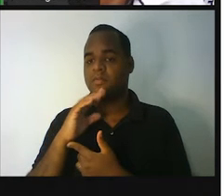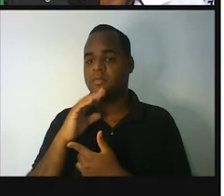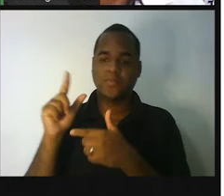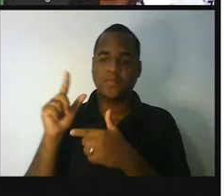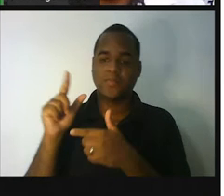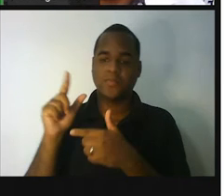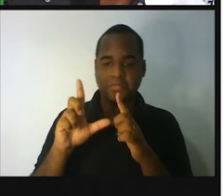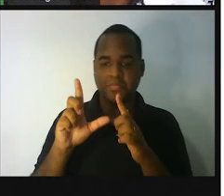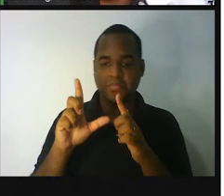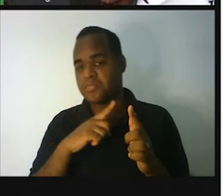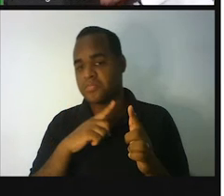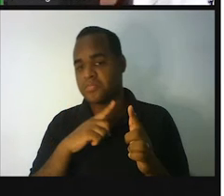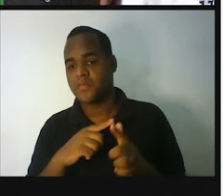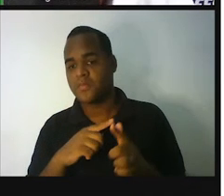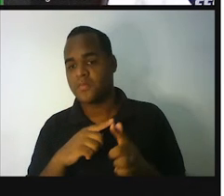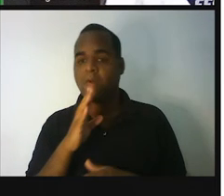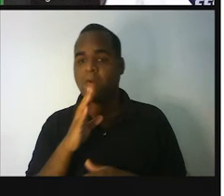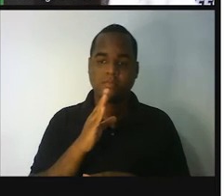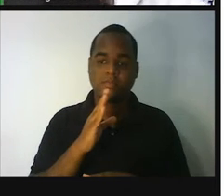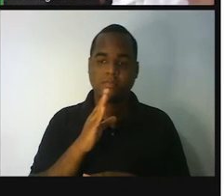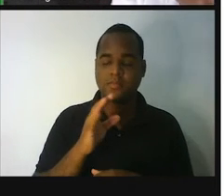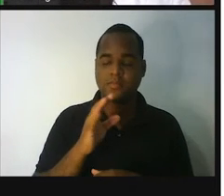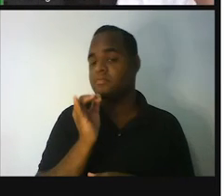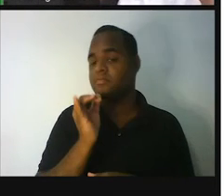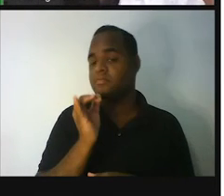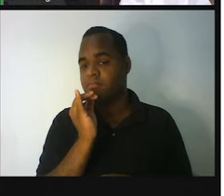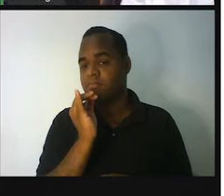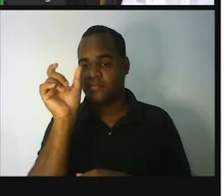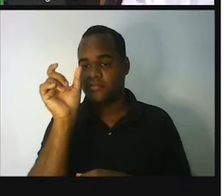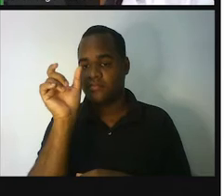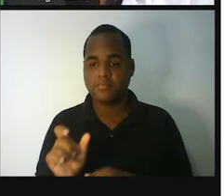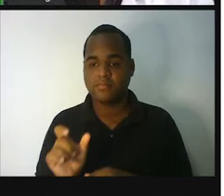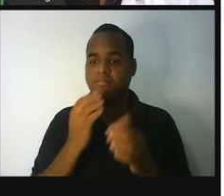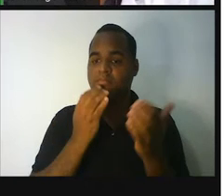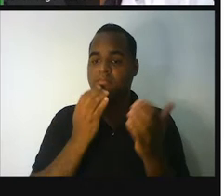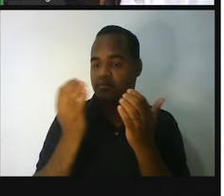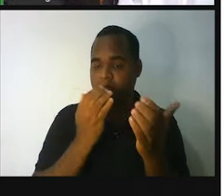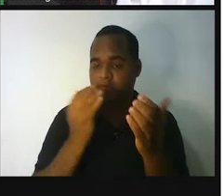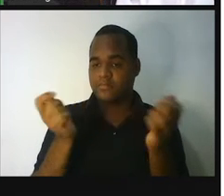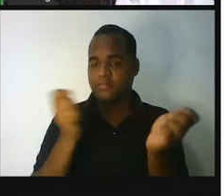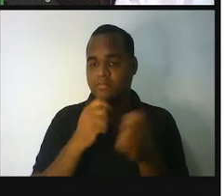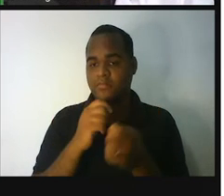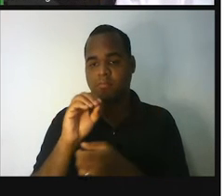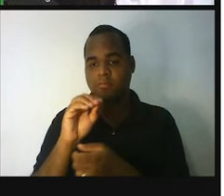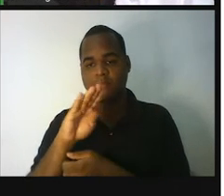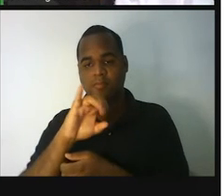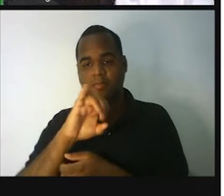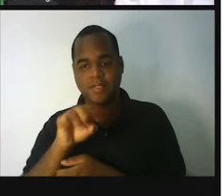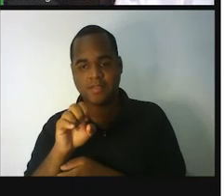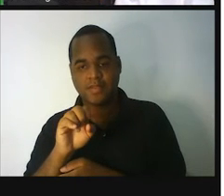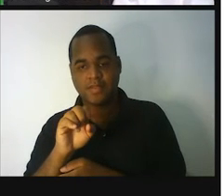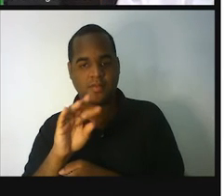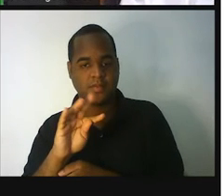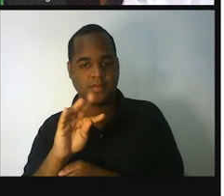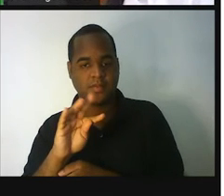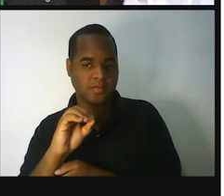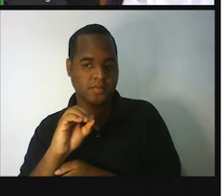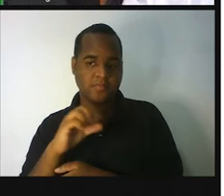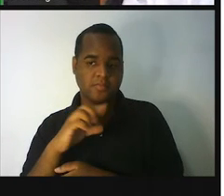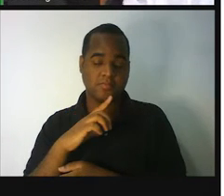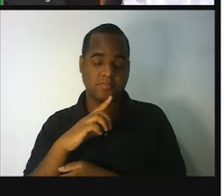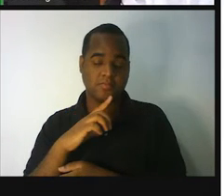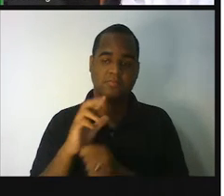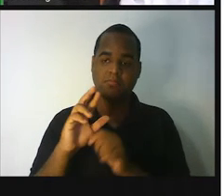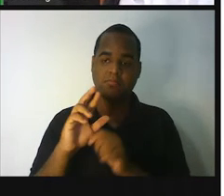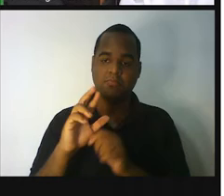de medida de comprimento né Por exemplo a medicina objetos numa aqui é ou